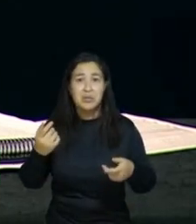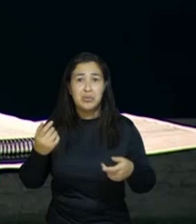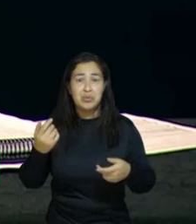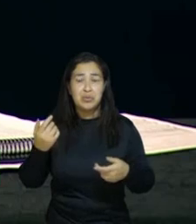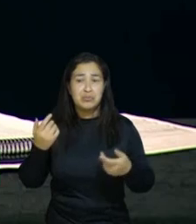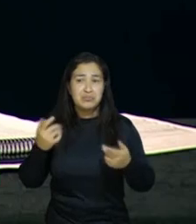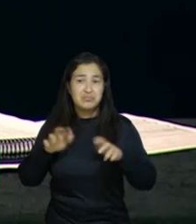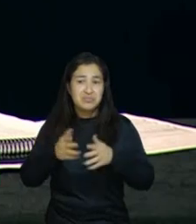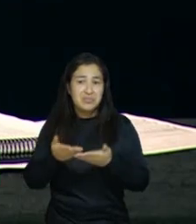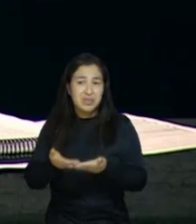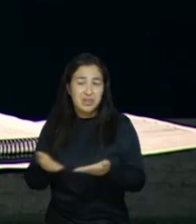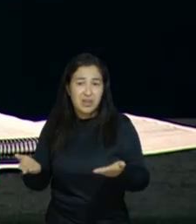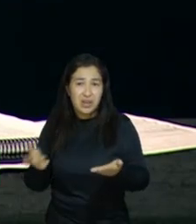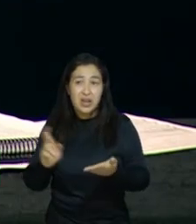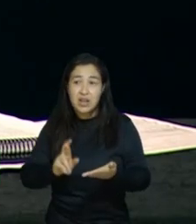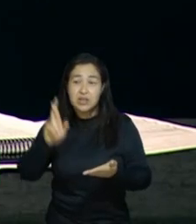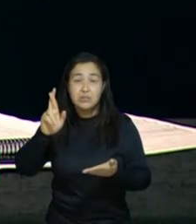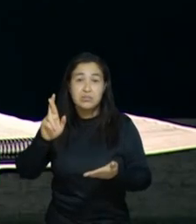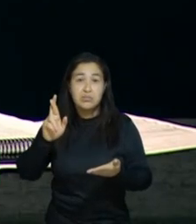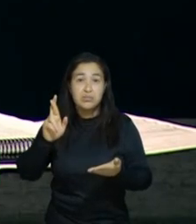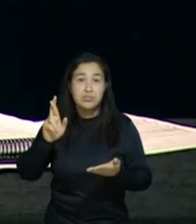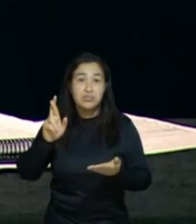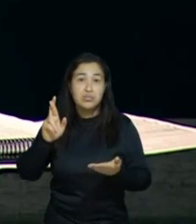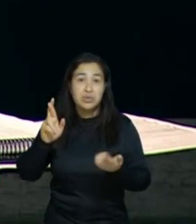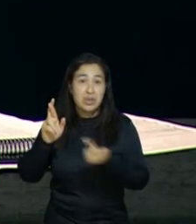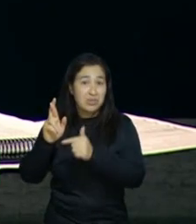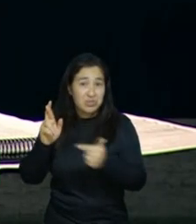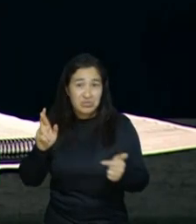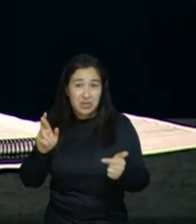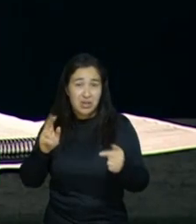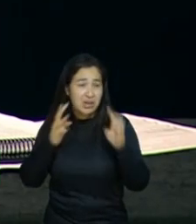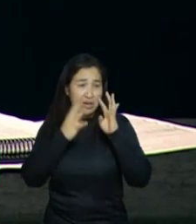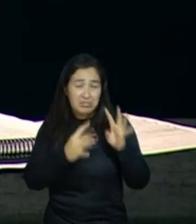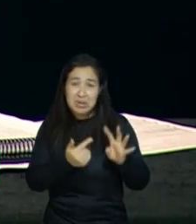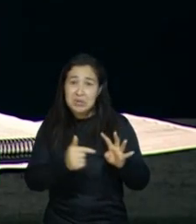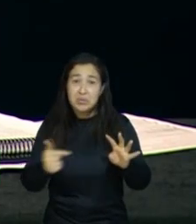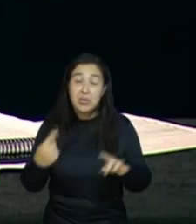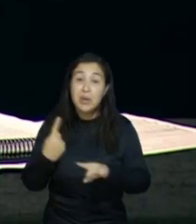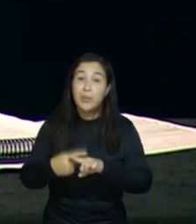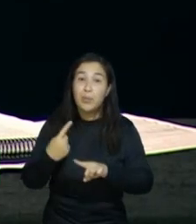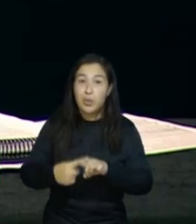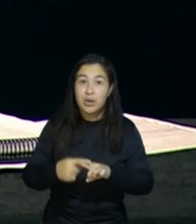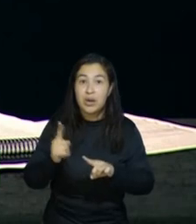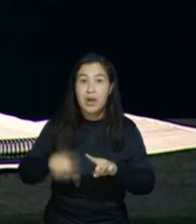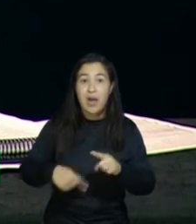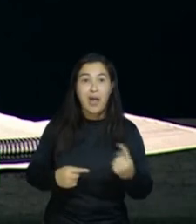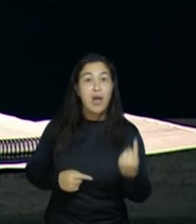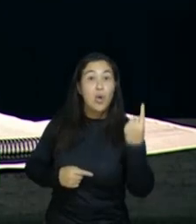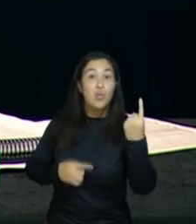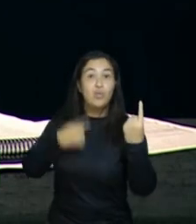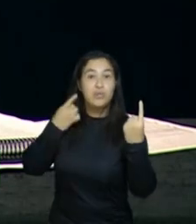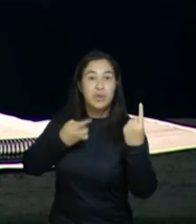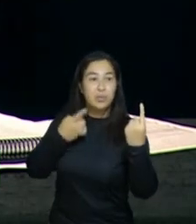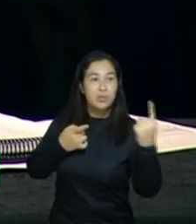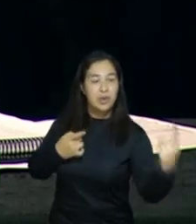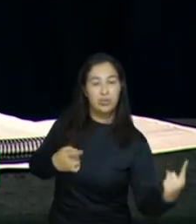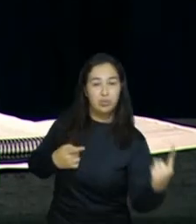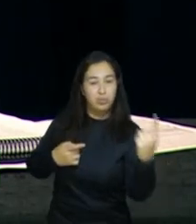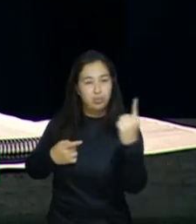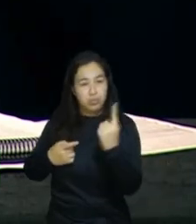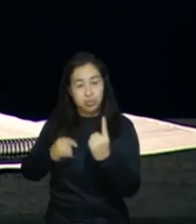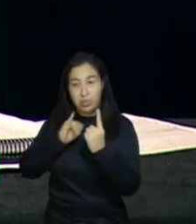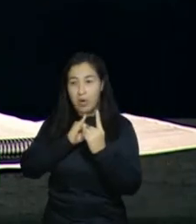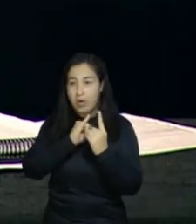não sabem o calor desta demanda. Por quê? Porque ela é trazida pelo deputado da região, mas o sentimento,